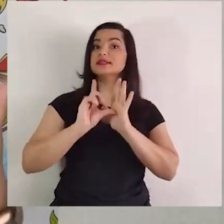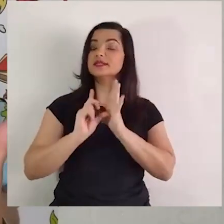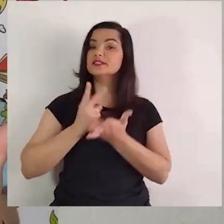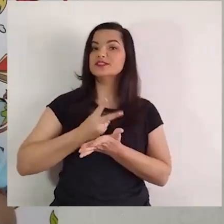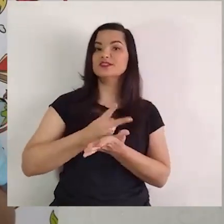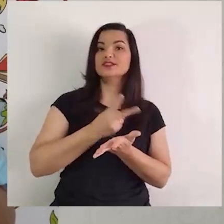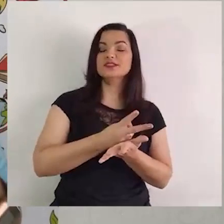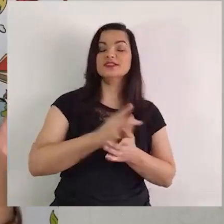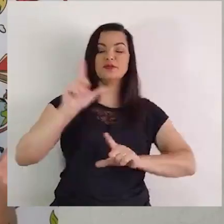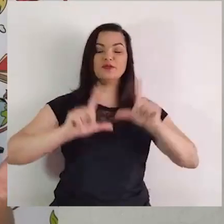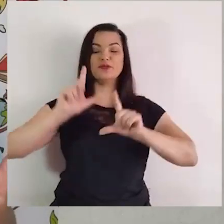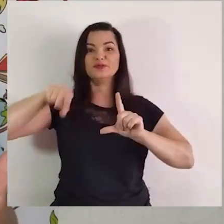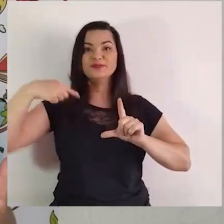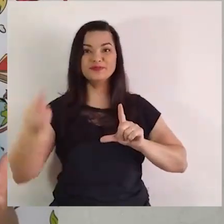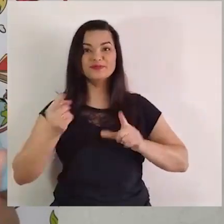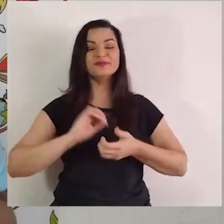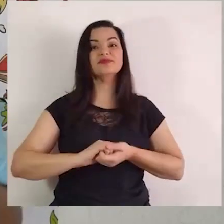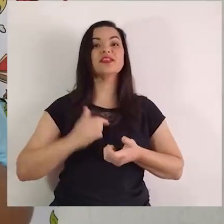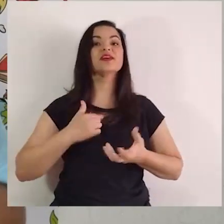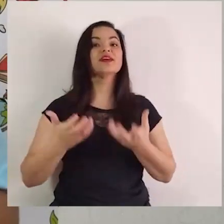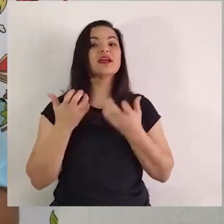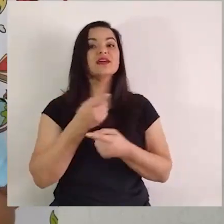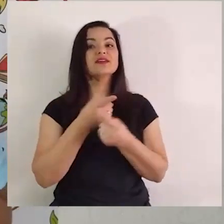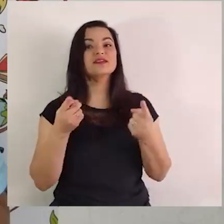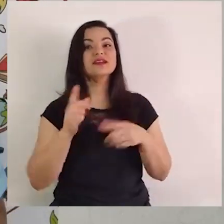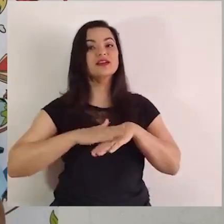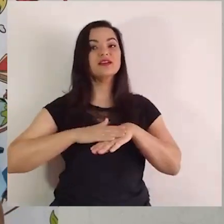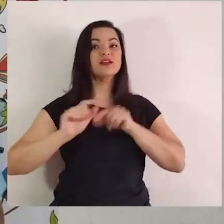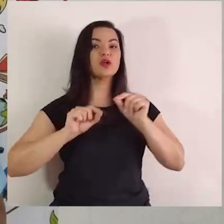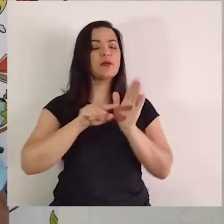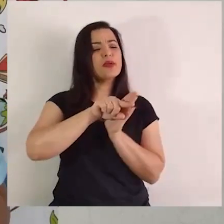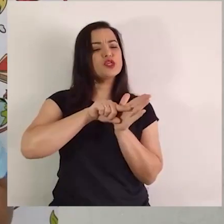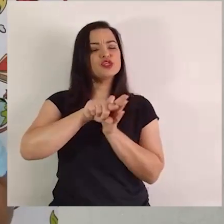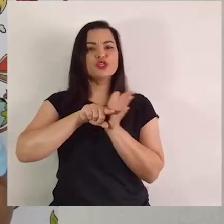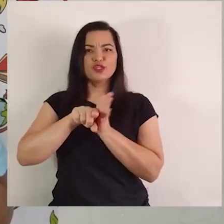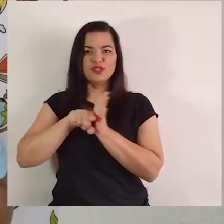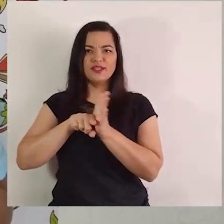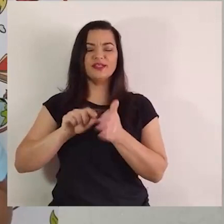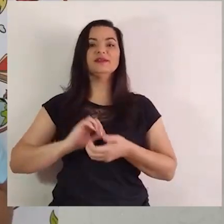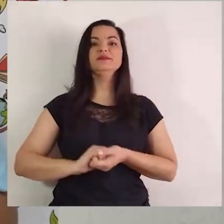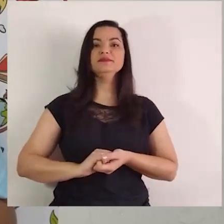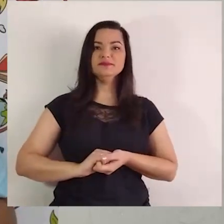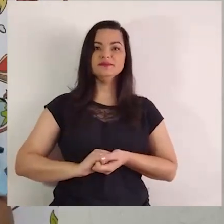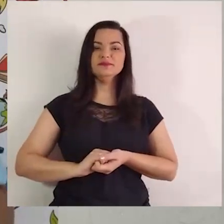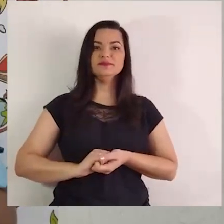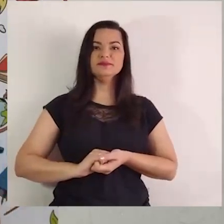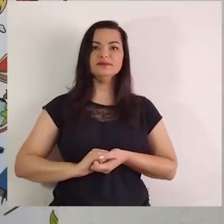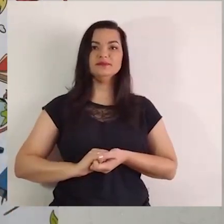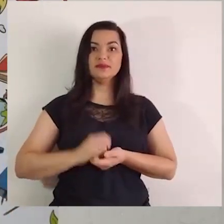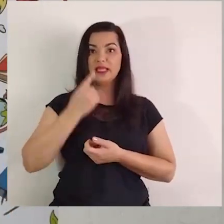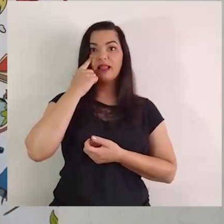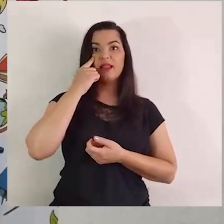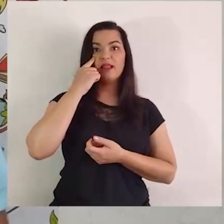de seguirmos, né, no próximo programa, eu gostaria que vocês fizessem uma pesquisa. Percebam que